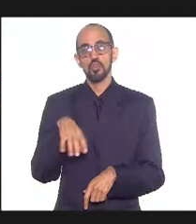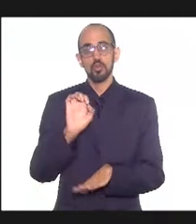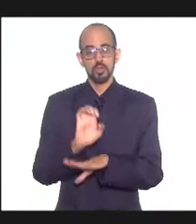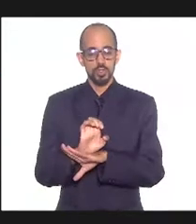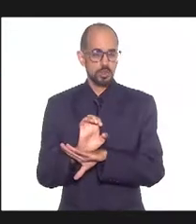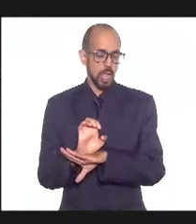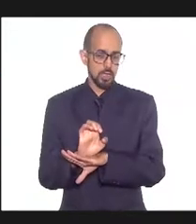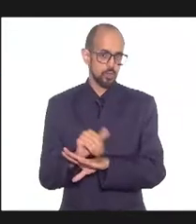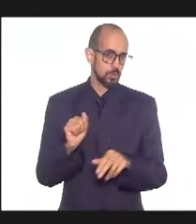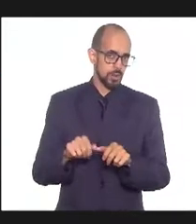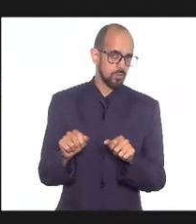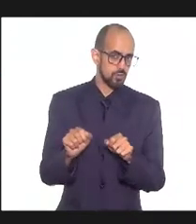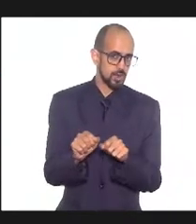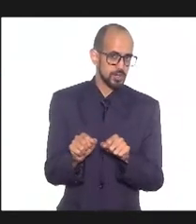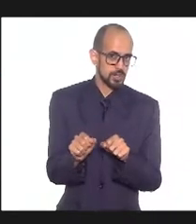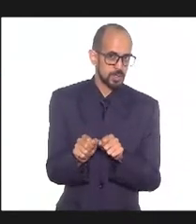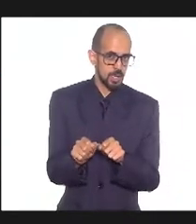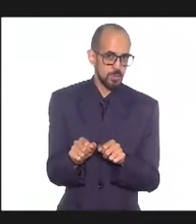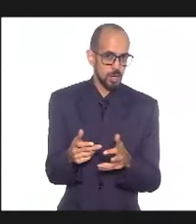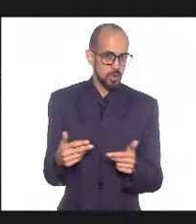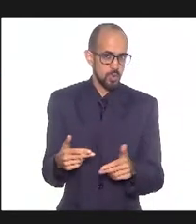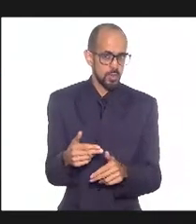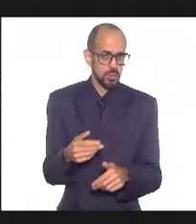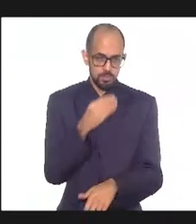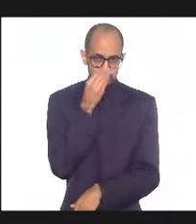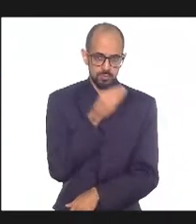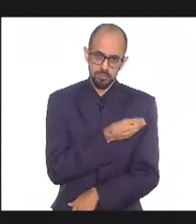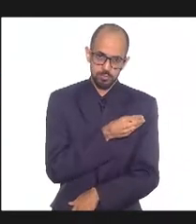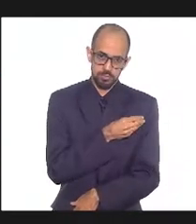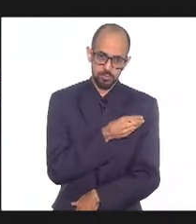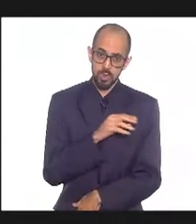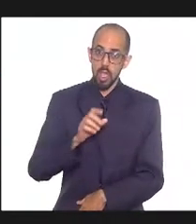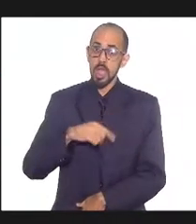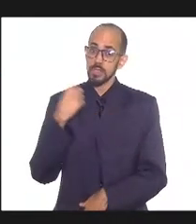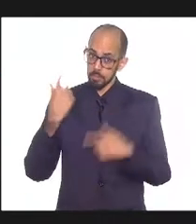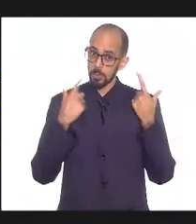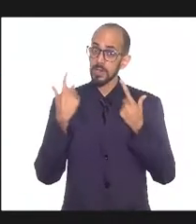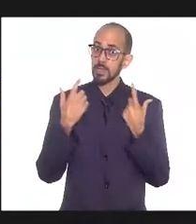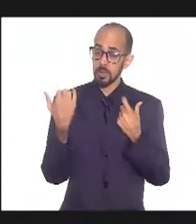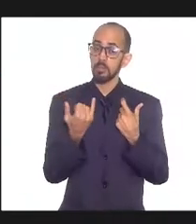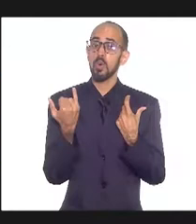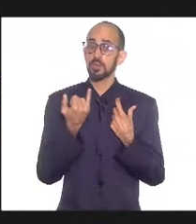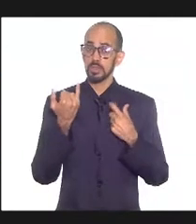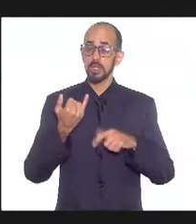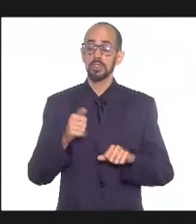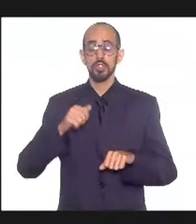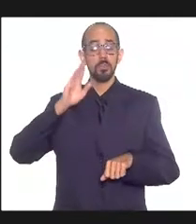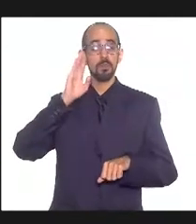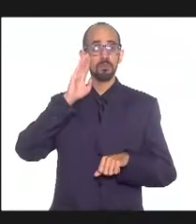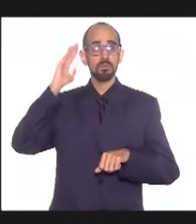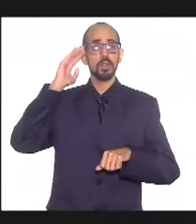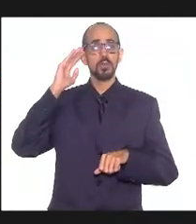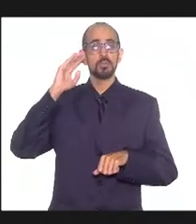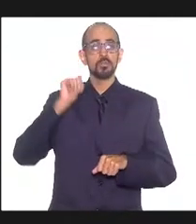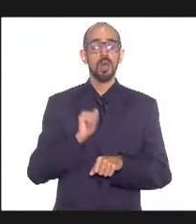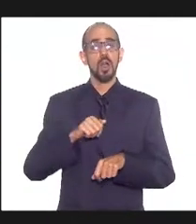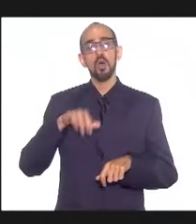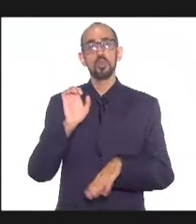maneira, seja bypassado. E essa preocupação é muito importante, sob pena dos estados estarem à